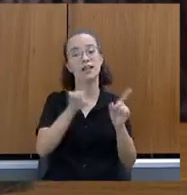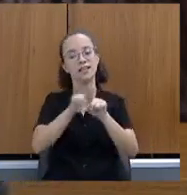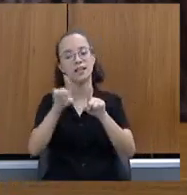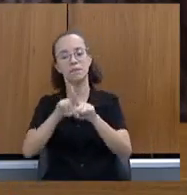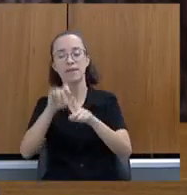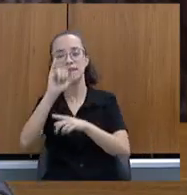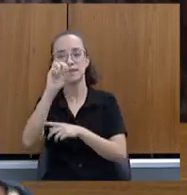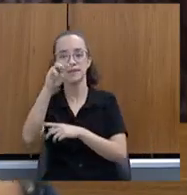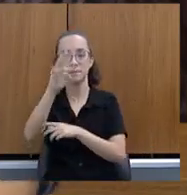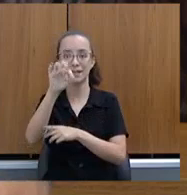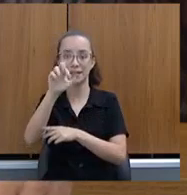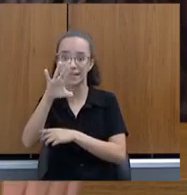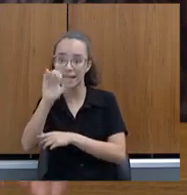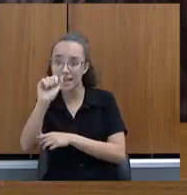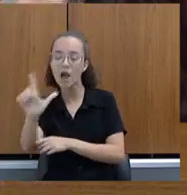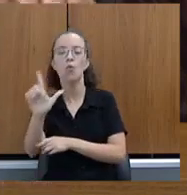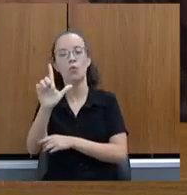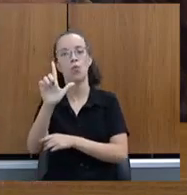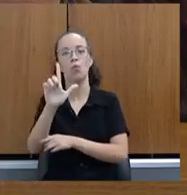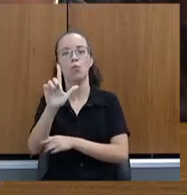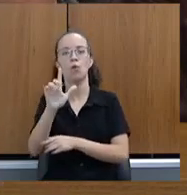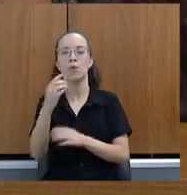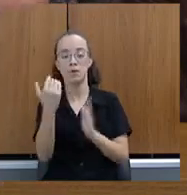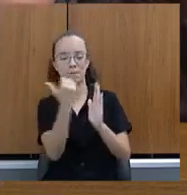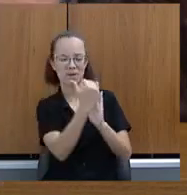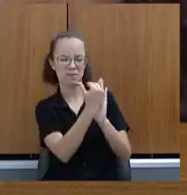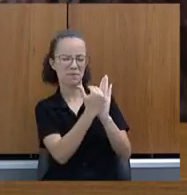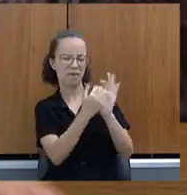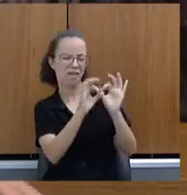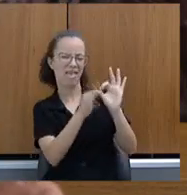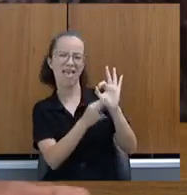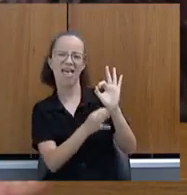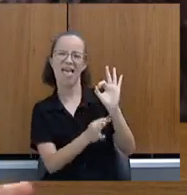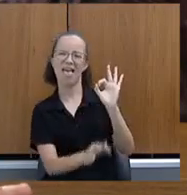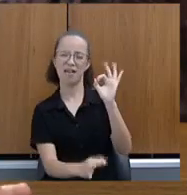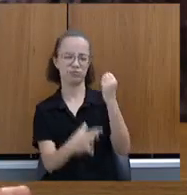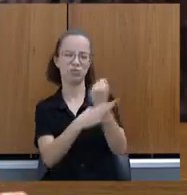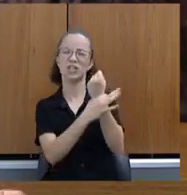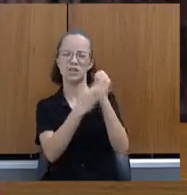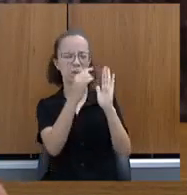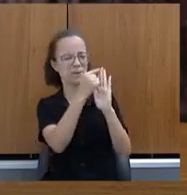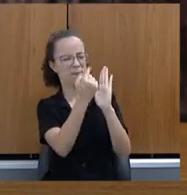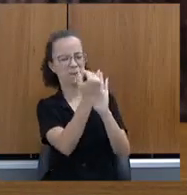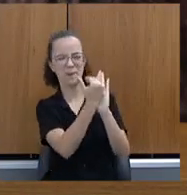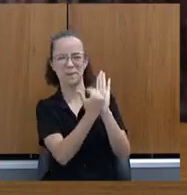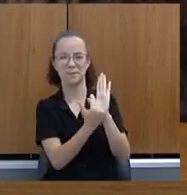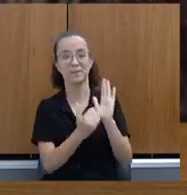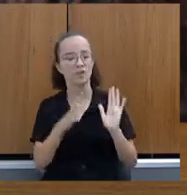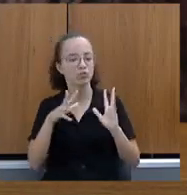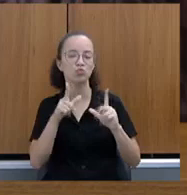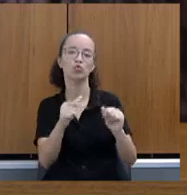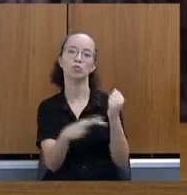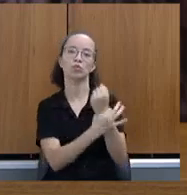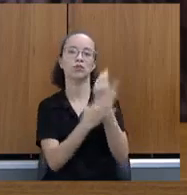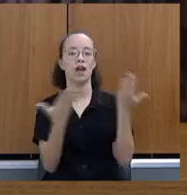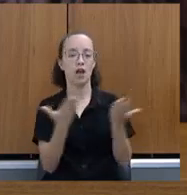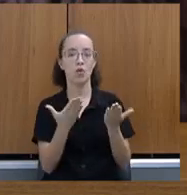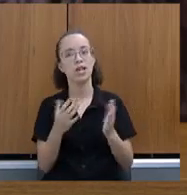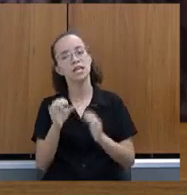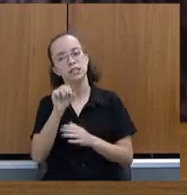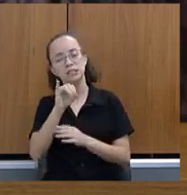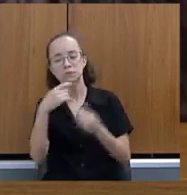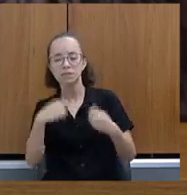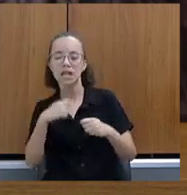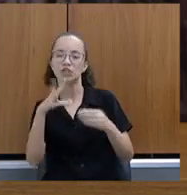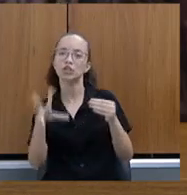com essa eternalista imensa de proteção e já protegemos de uma vez e as emendas são muito bem-vindas porque